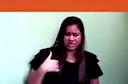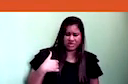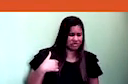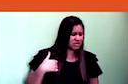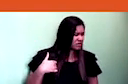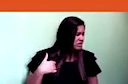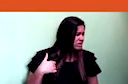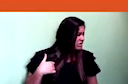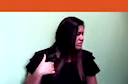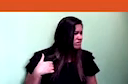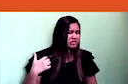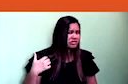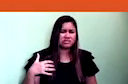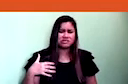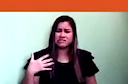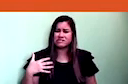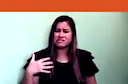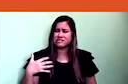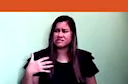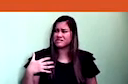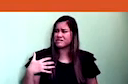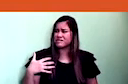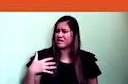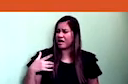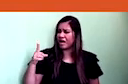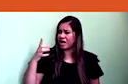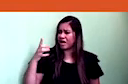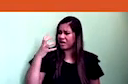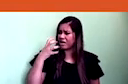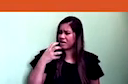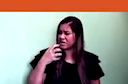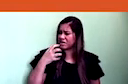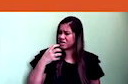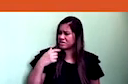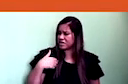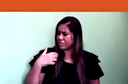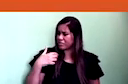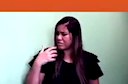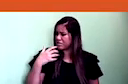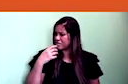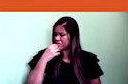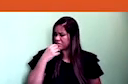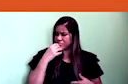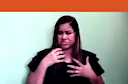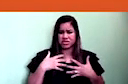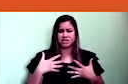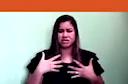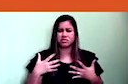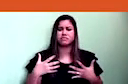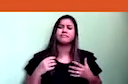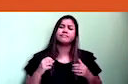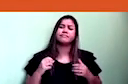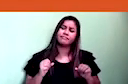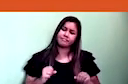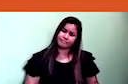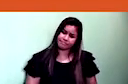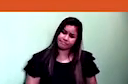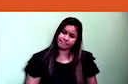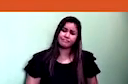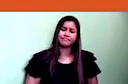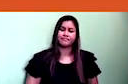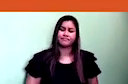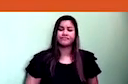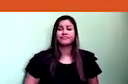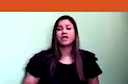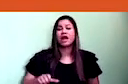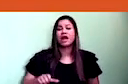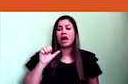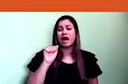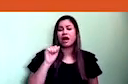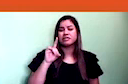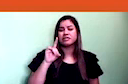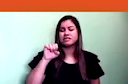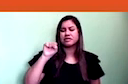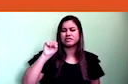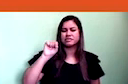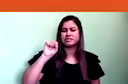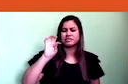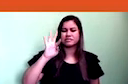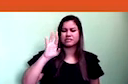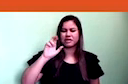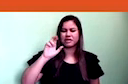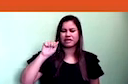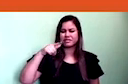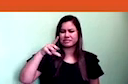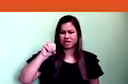mim, né? Ele está com raiva de mim, ele está chateado comigo, né? Abstração seletiva, leitura mental,